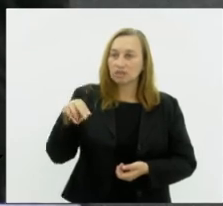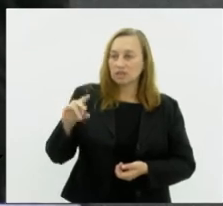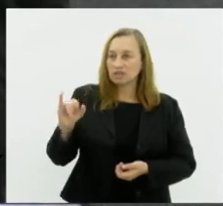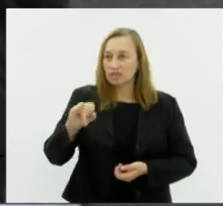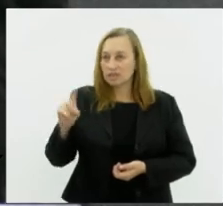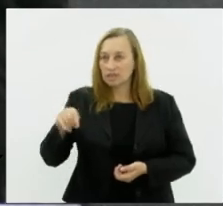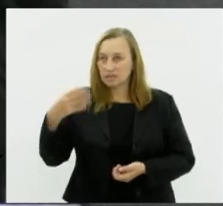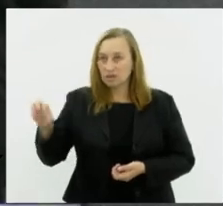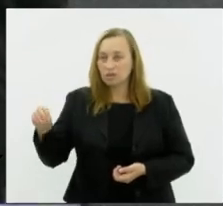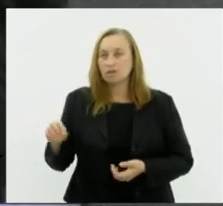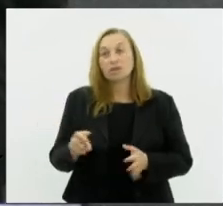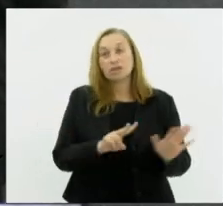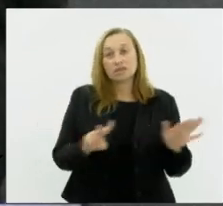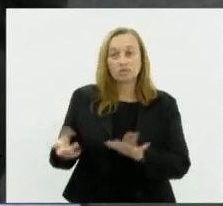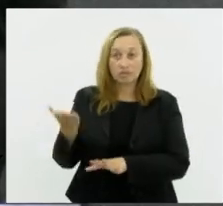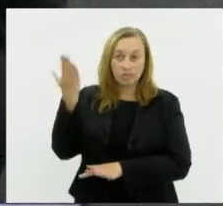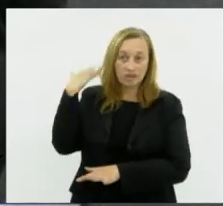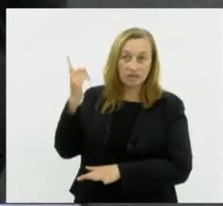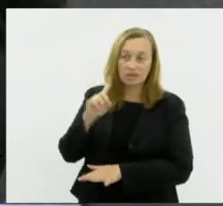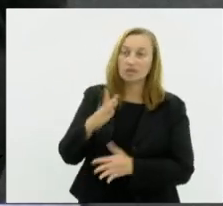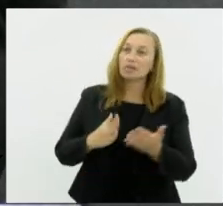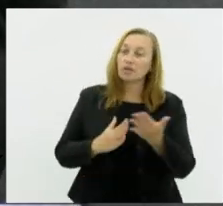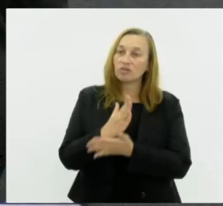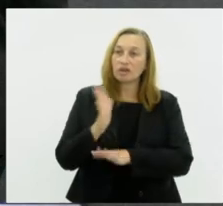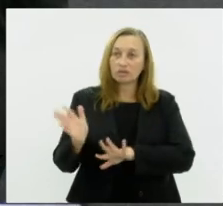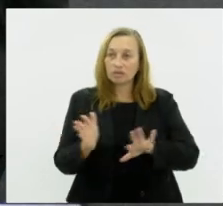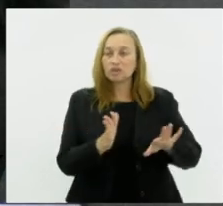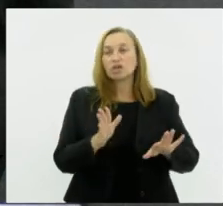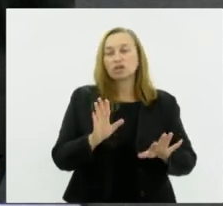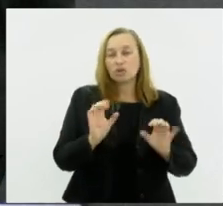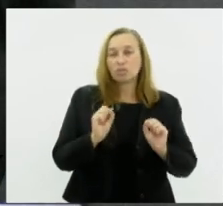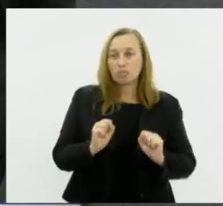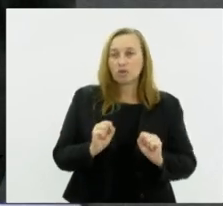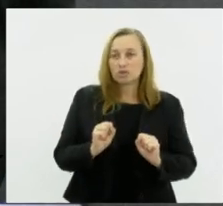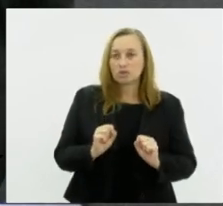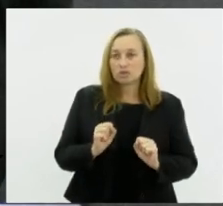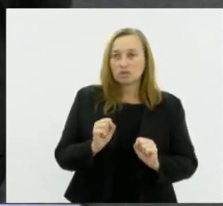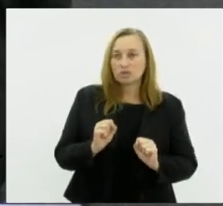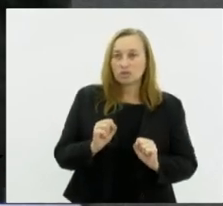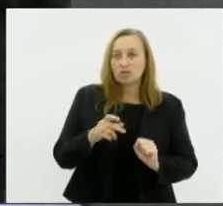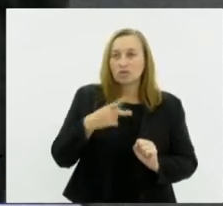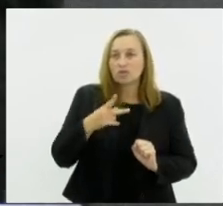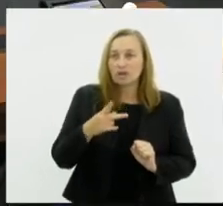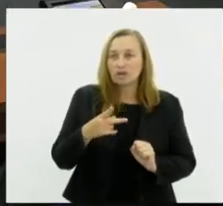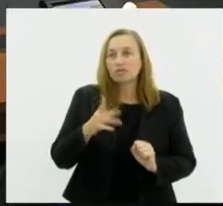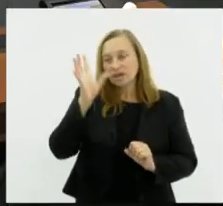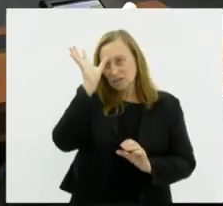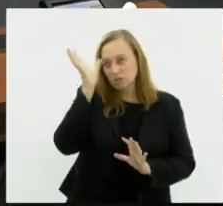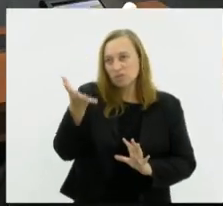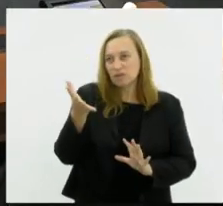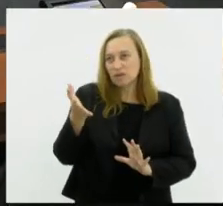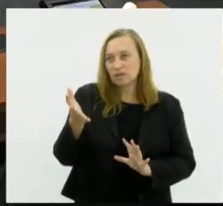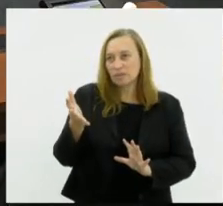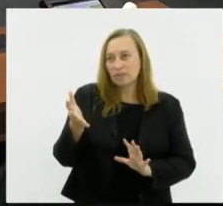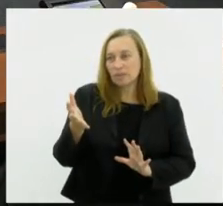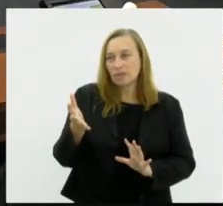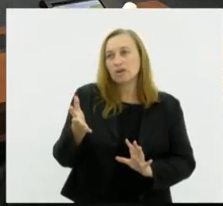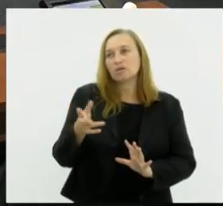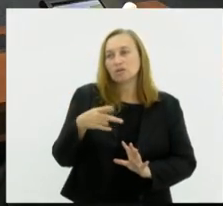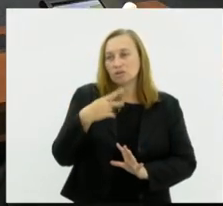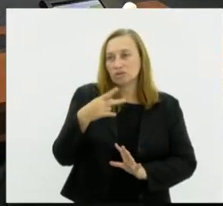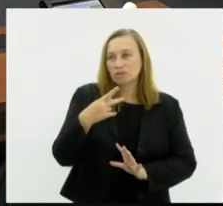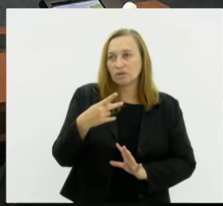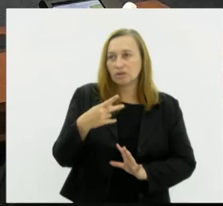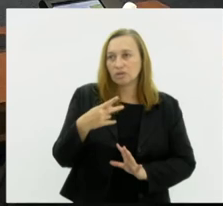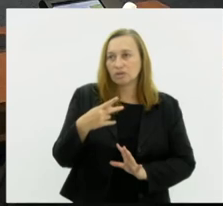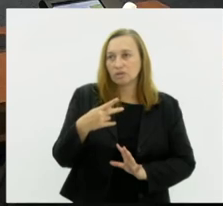essa emenda. Vossa Excelência me dá uma parte. Deixa eu só continuar para falar para mais um. Vai ser a solução, porque Vossa Excelência falou. Bom,